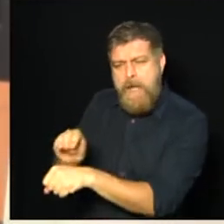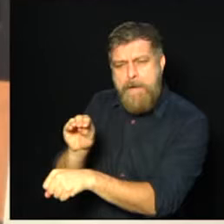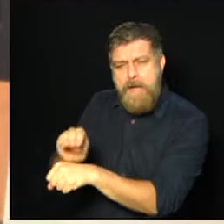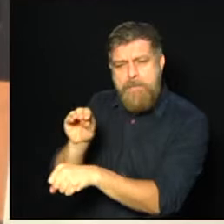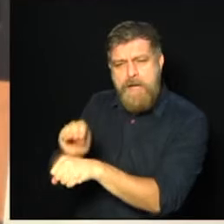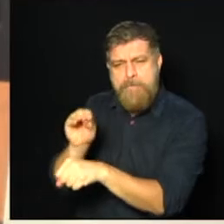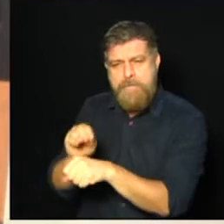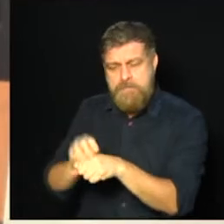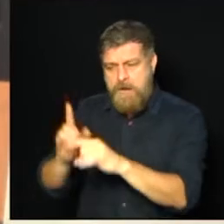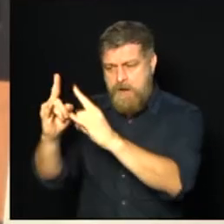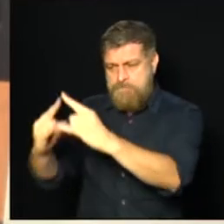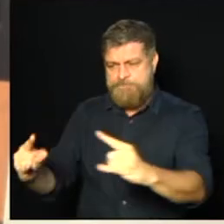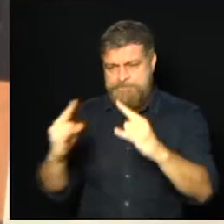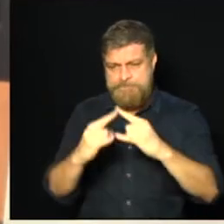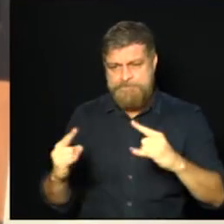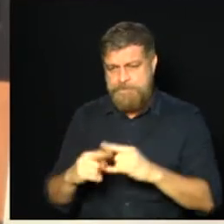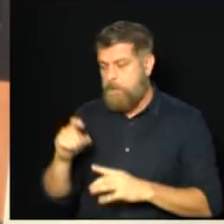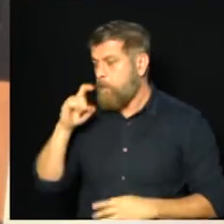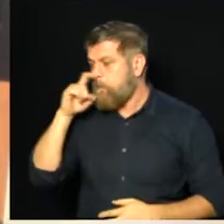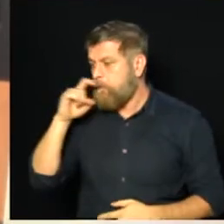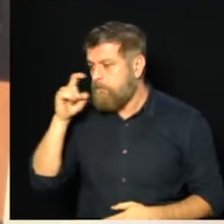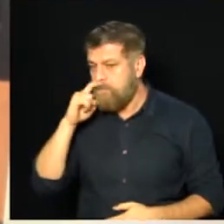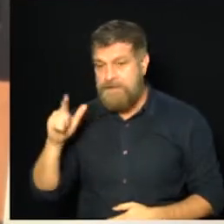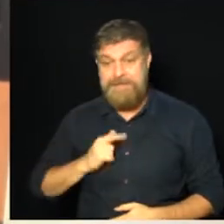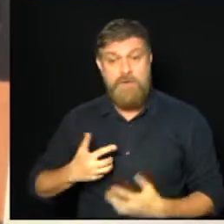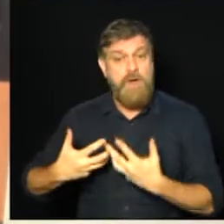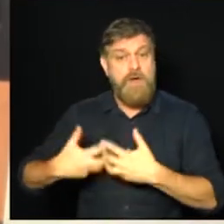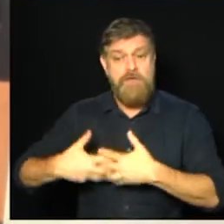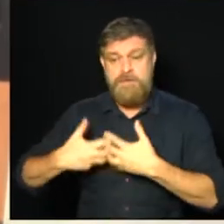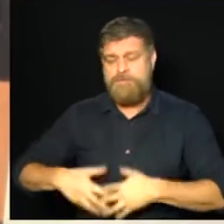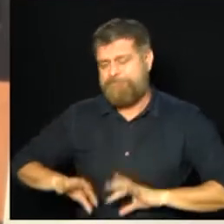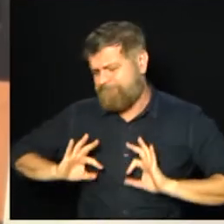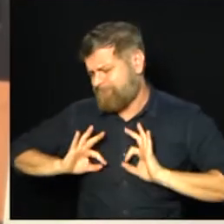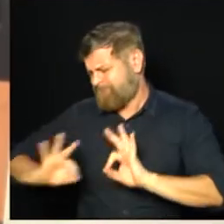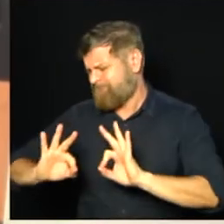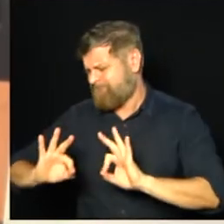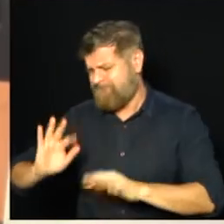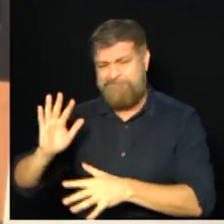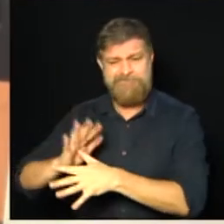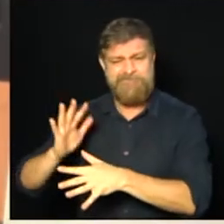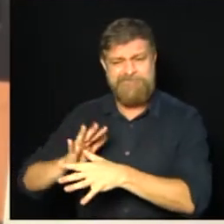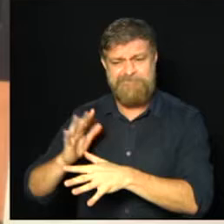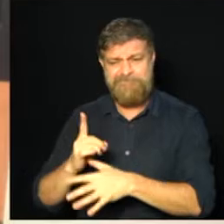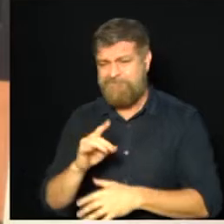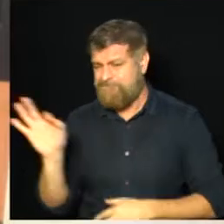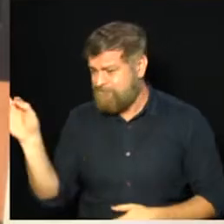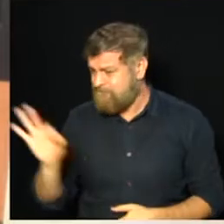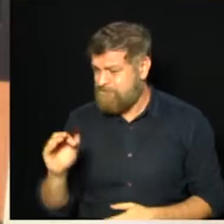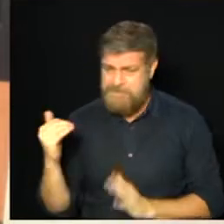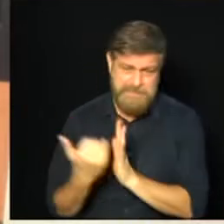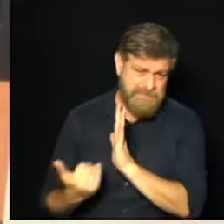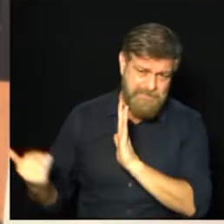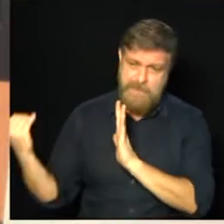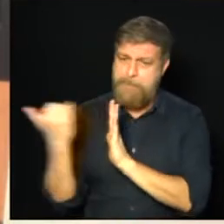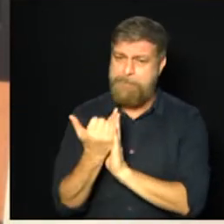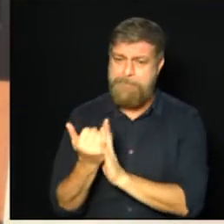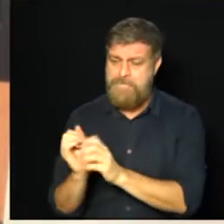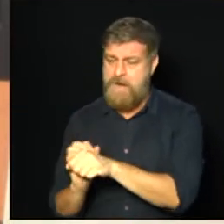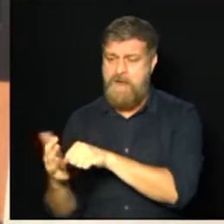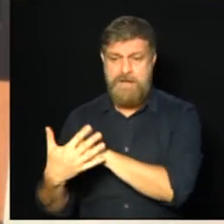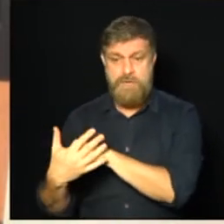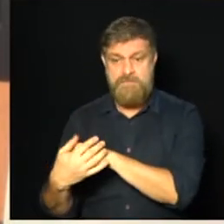hospital de campanha em unidades quando precisava, então foi de uma eficiência ímpar, foi o percentual, salvo engano, mais elevado de atendimentos Covid foi